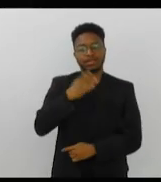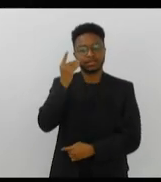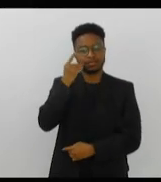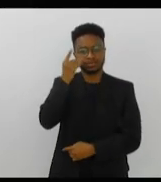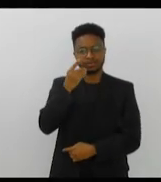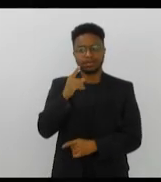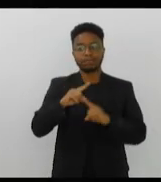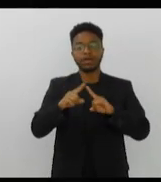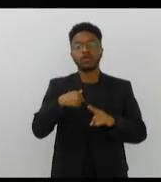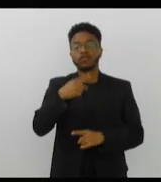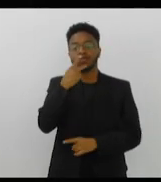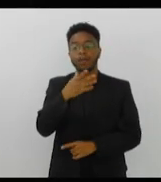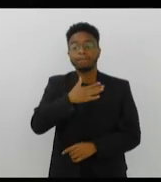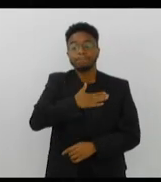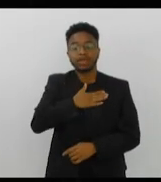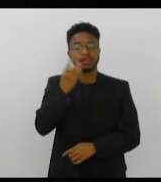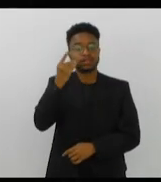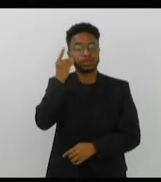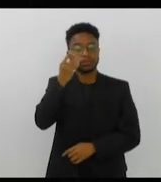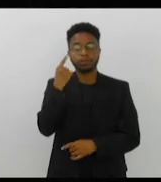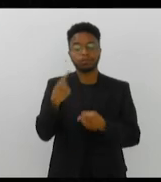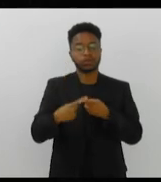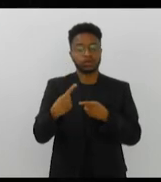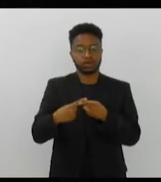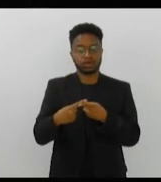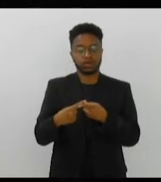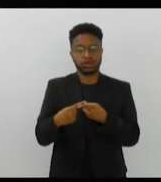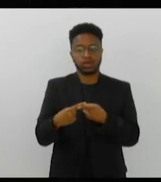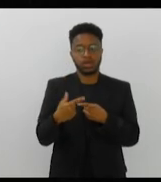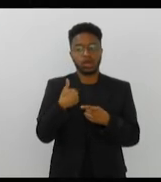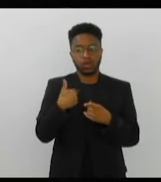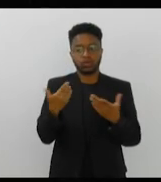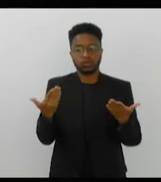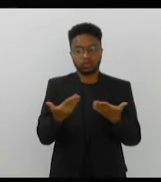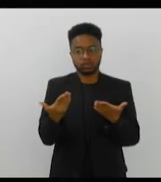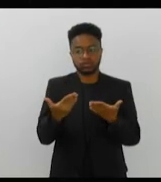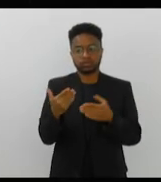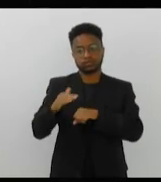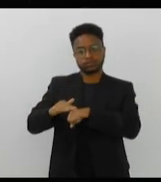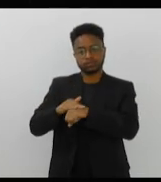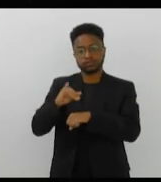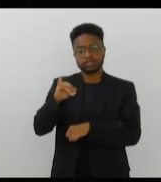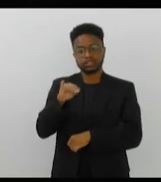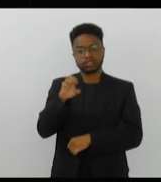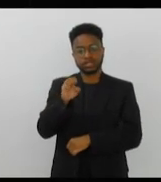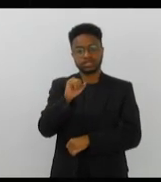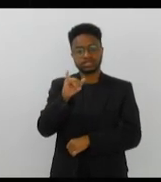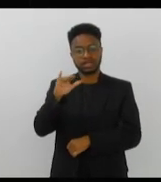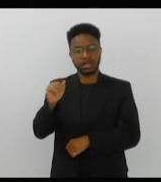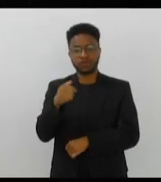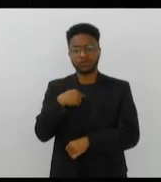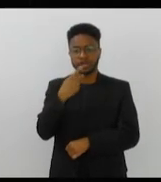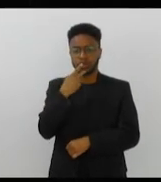eu falo minha deputada, eu estava hoje, né, falando com Jéssica. Jéssica,